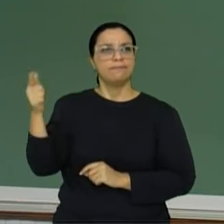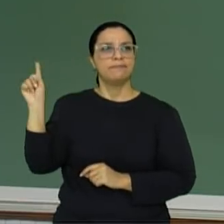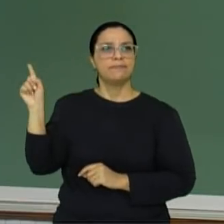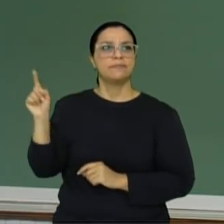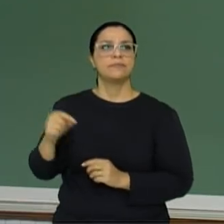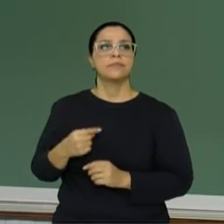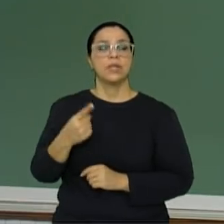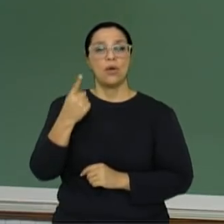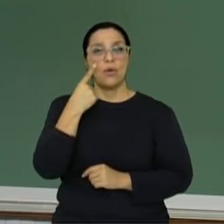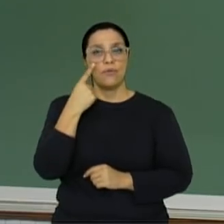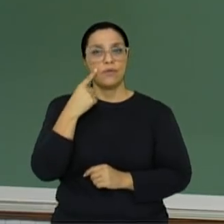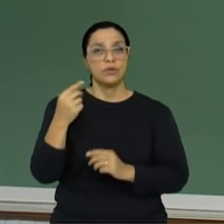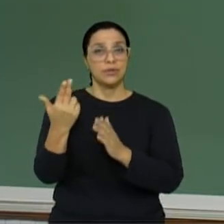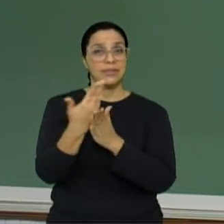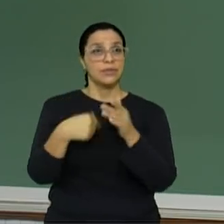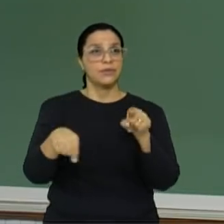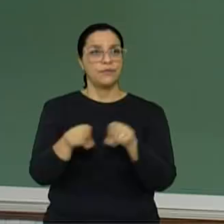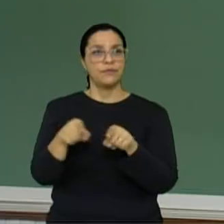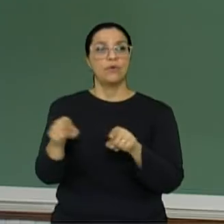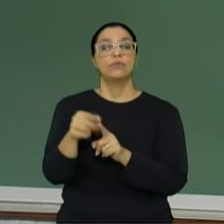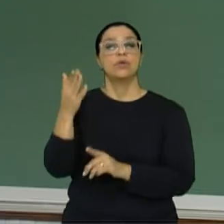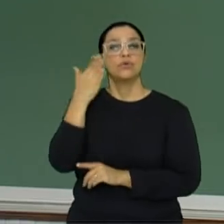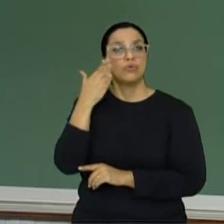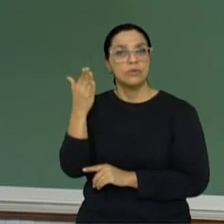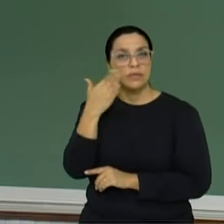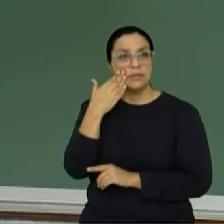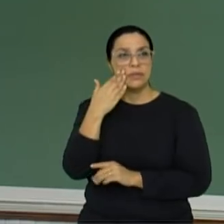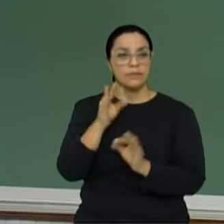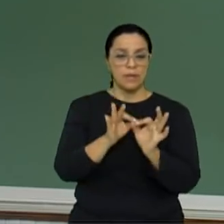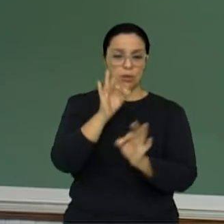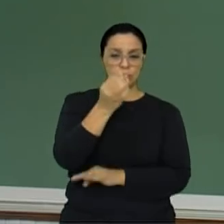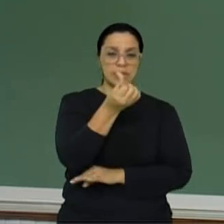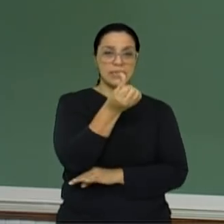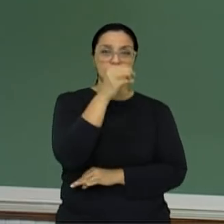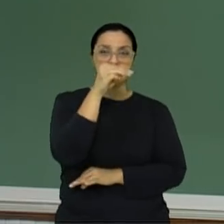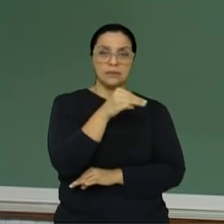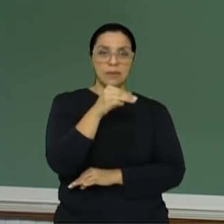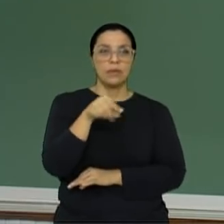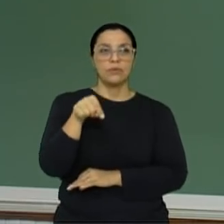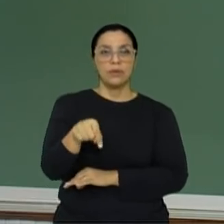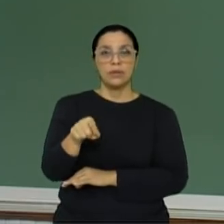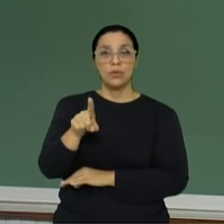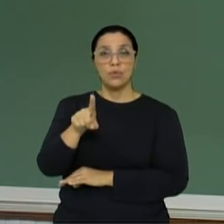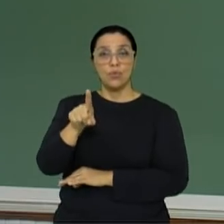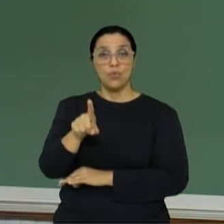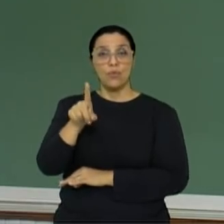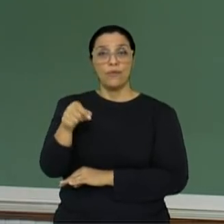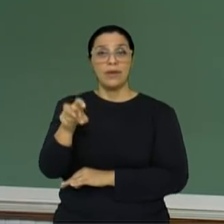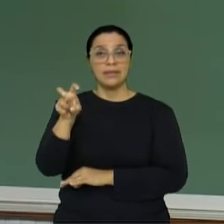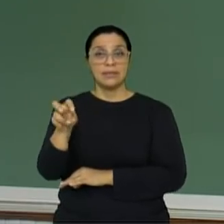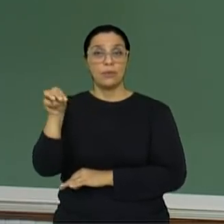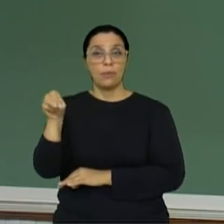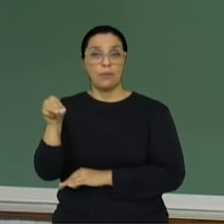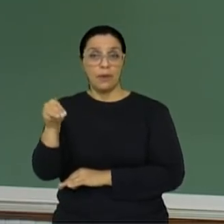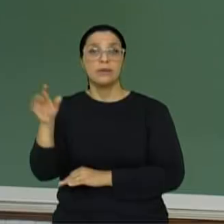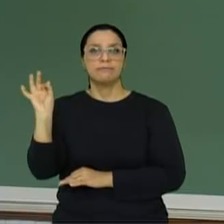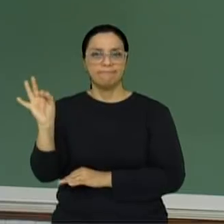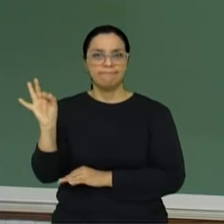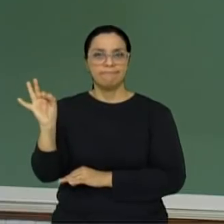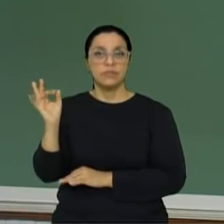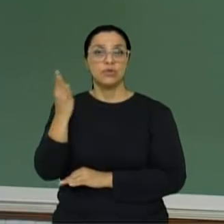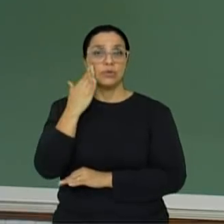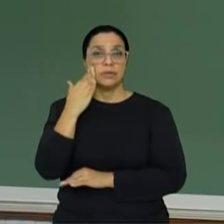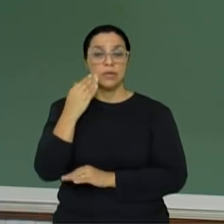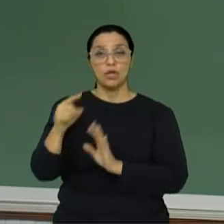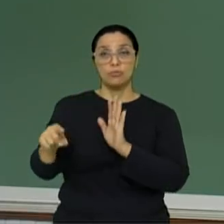Tá lá. Então, eu já sei que a altura do poste é 6 metros. E agora a sua sombra é 1,5 metro. Era